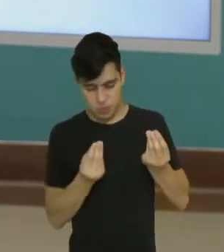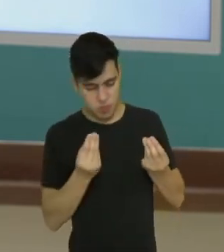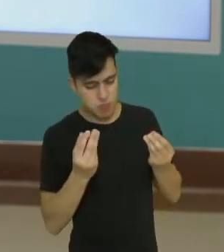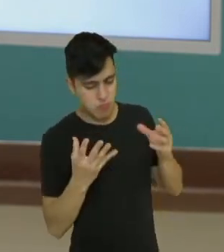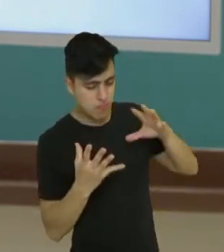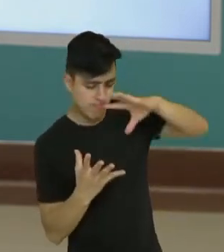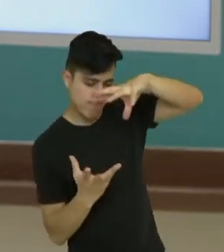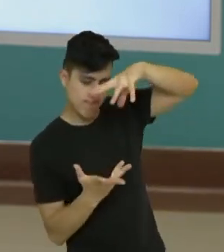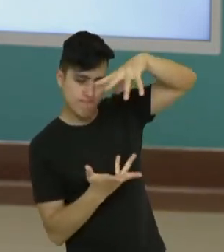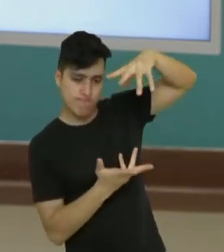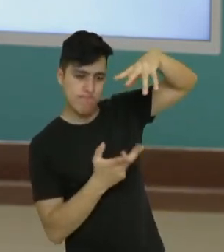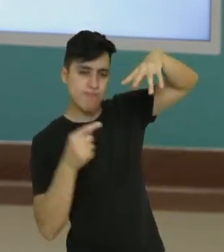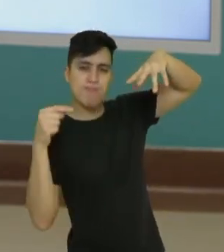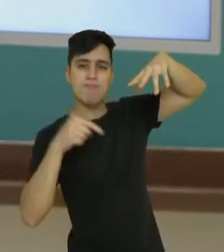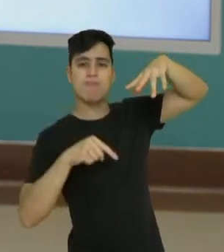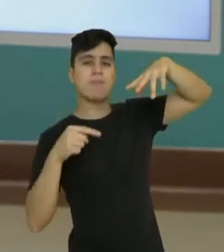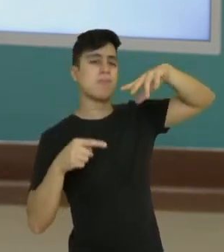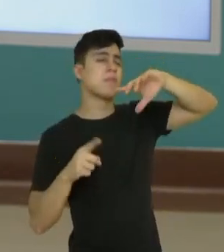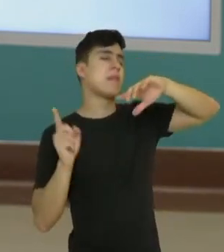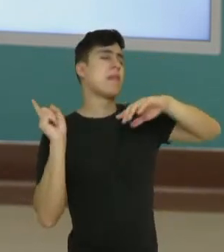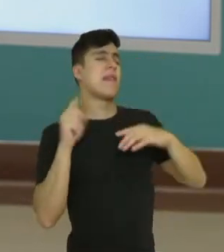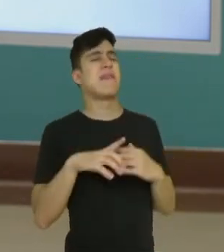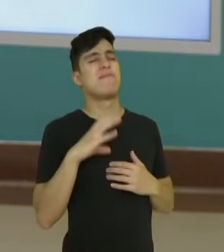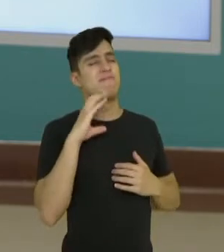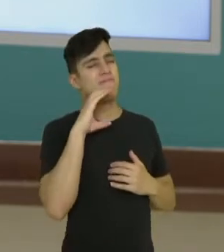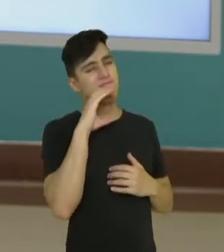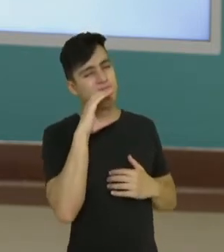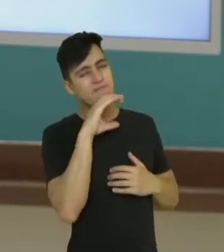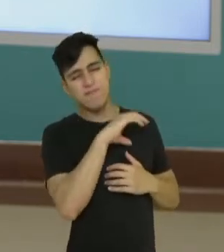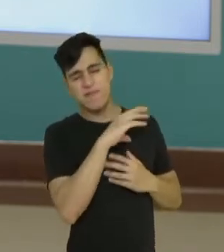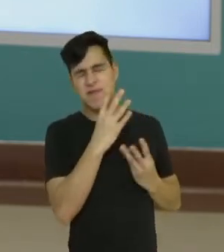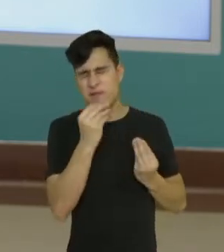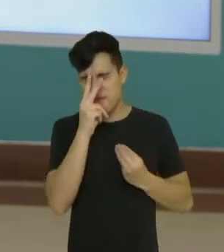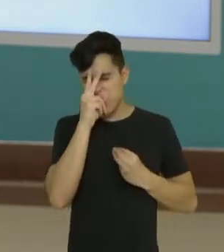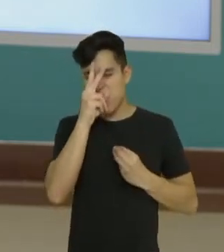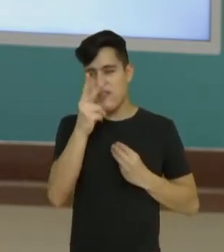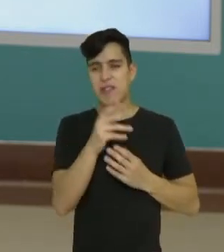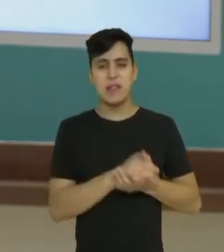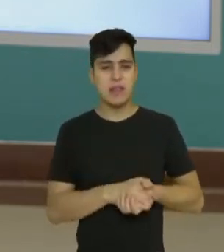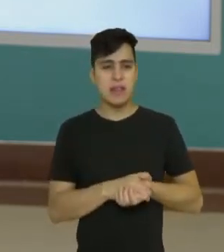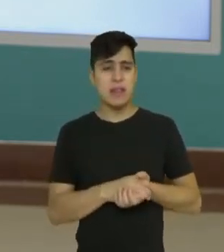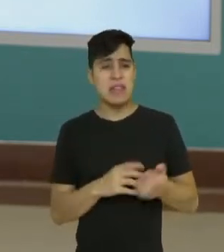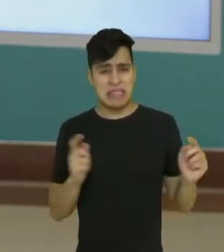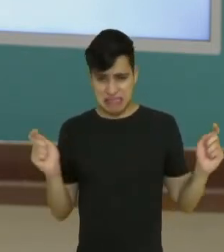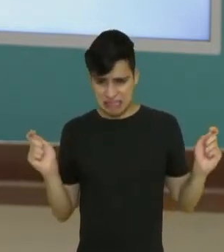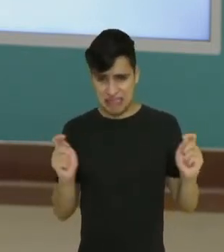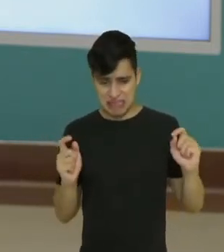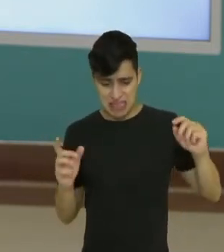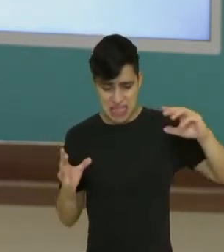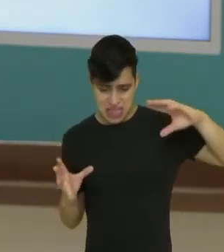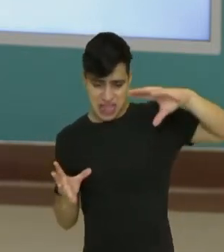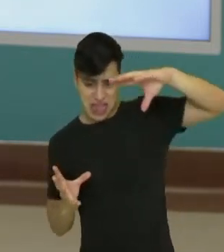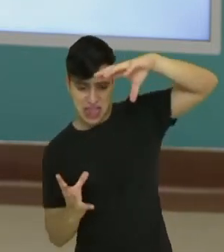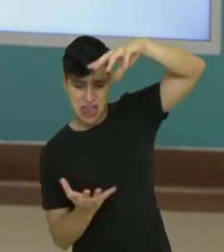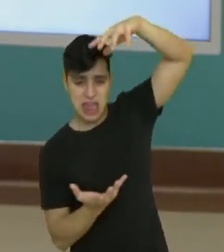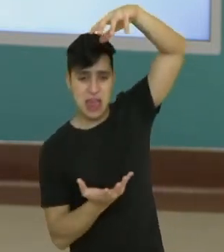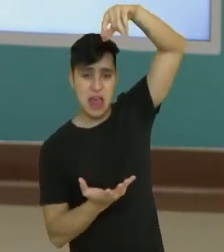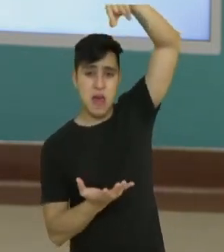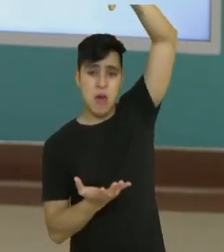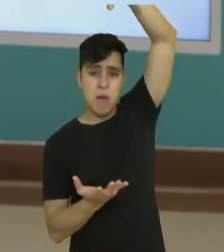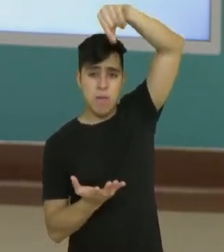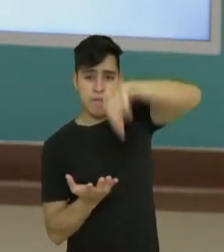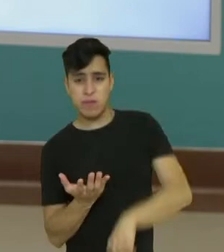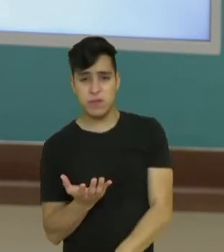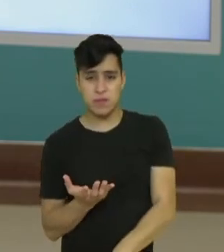planeta por dentro? Muito quente. E é possível cavar um buraco de um lado para chegar do outro do